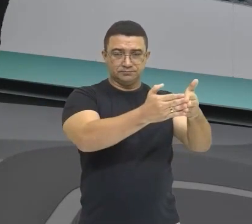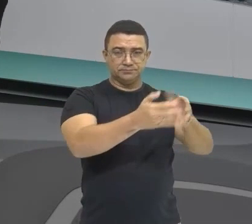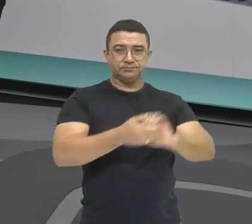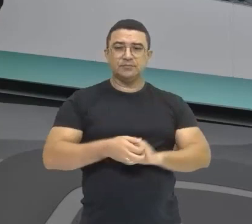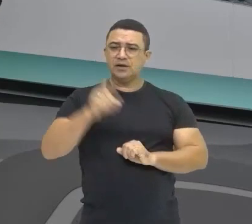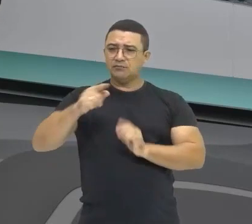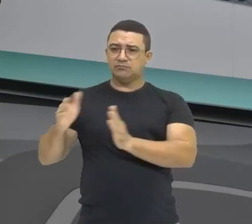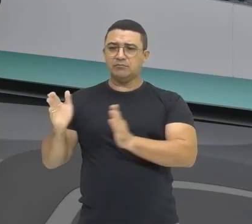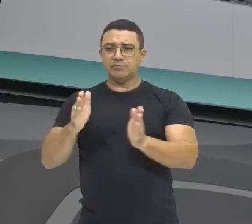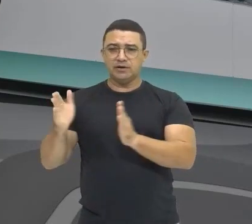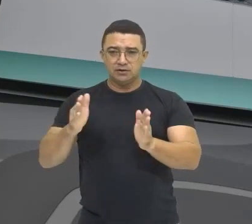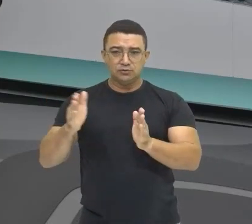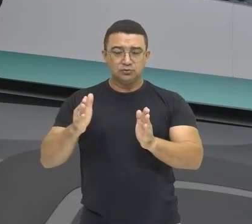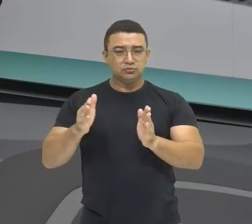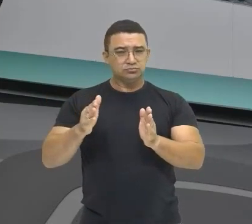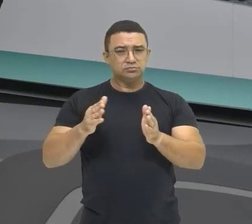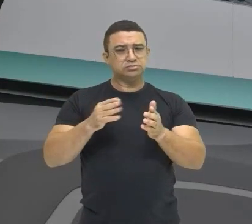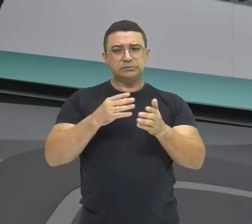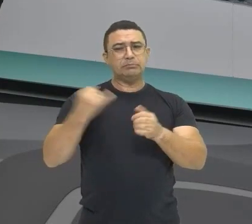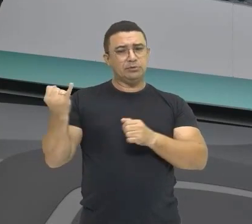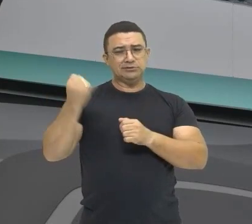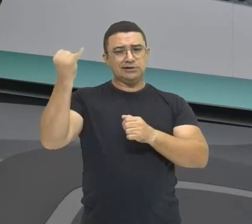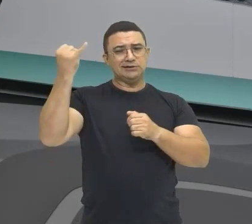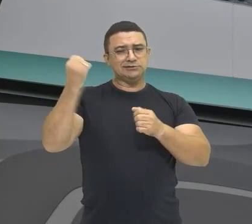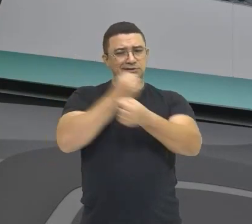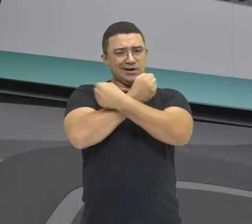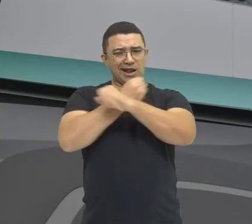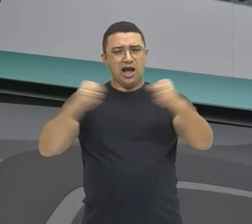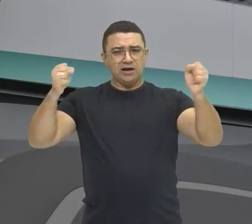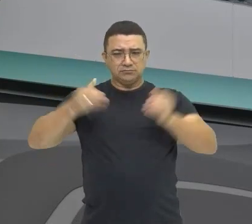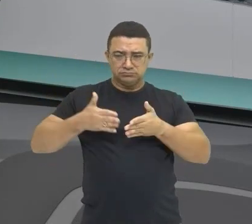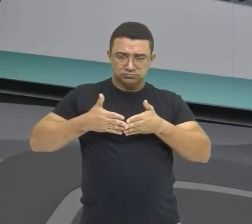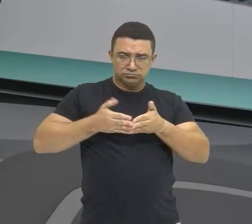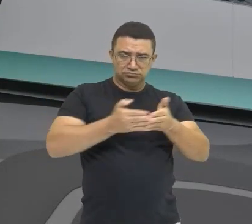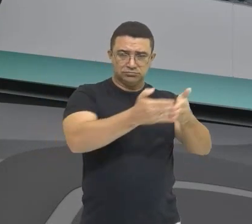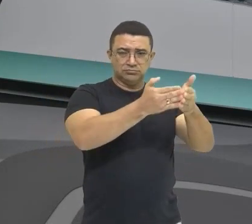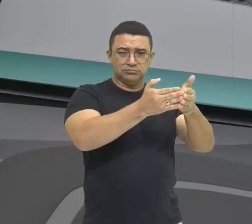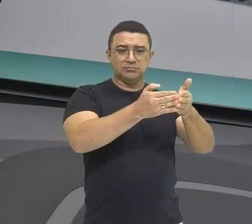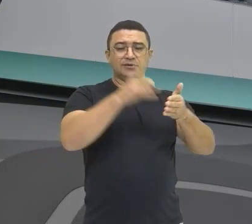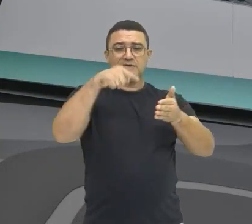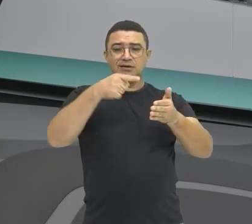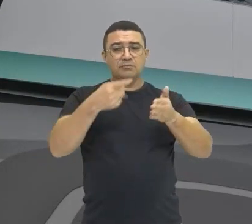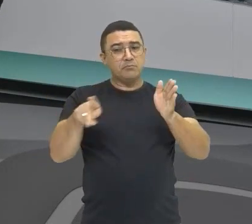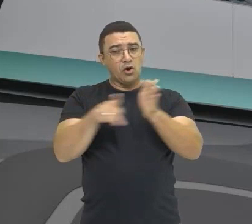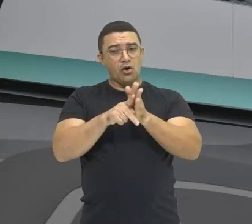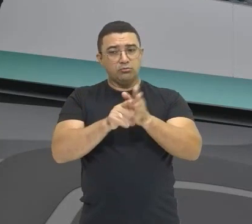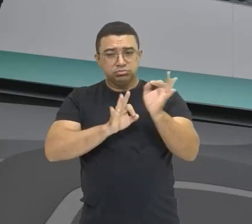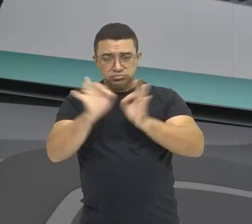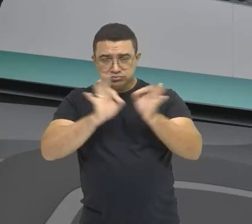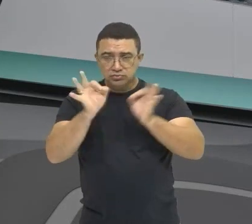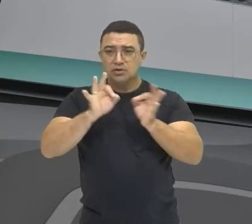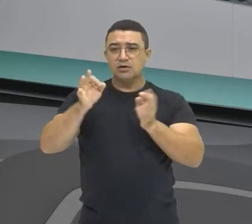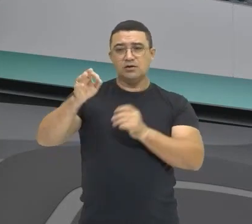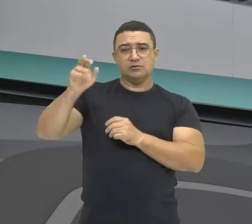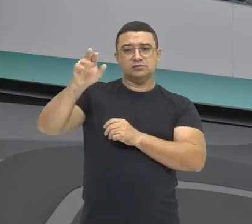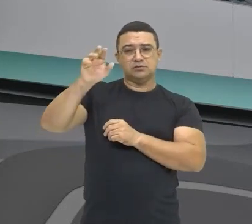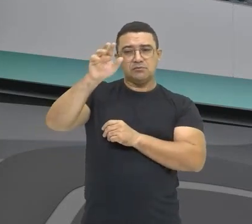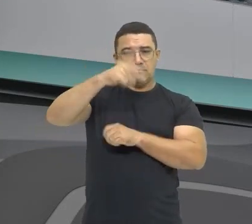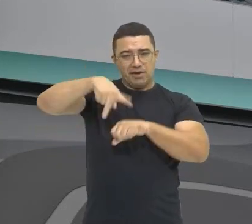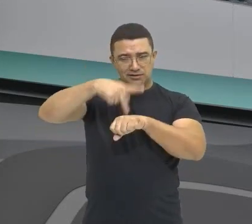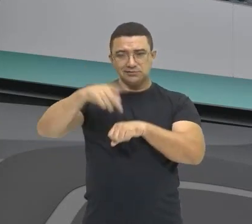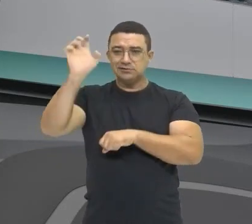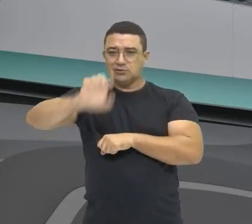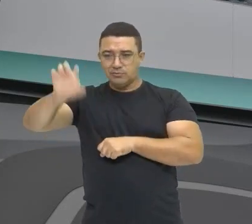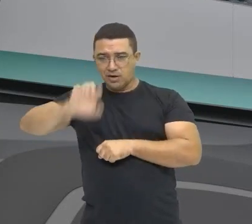a época das grandes navegações que foram empreendidas pelos países europeus, né? Portugal,